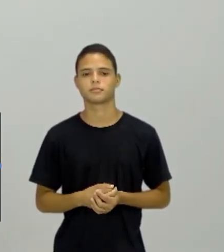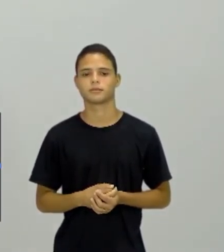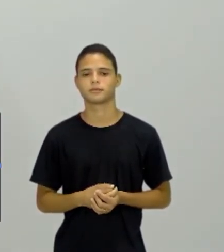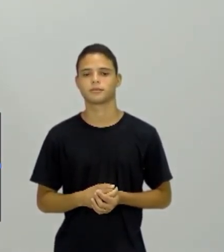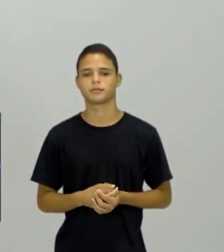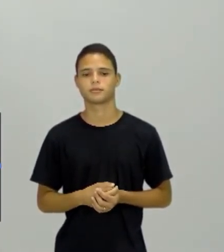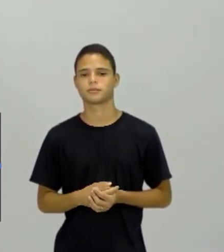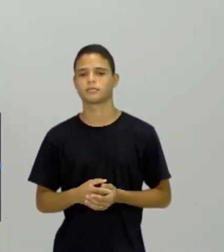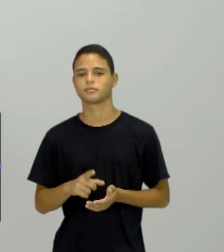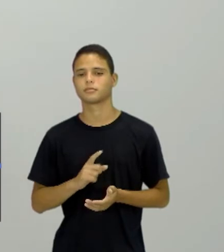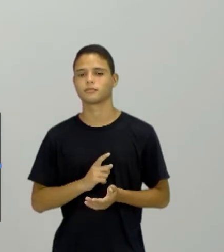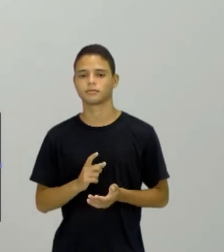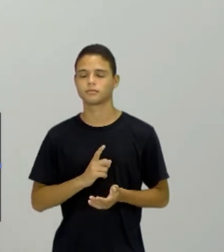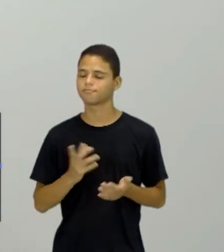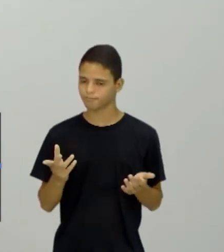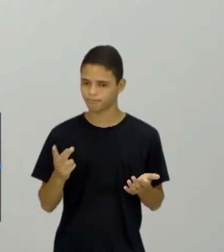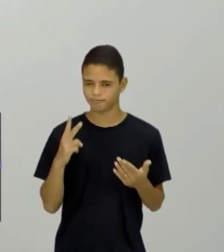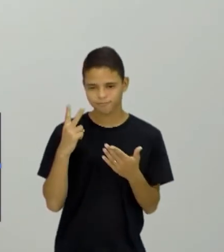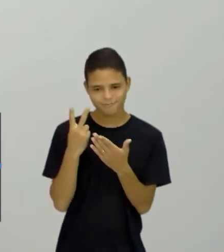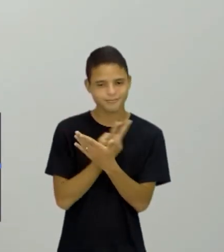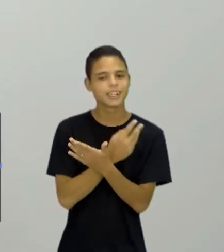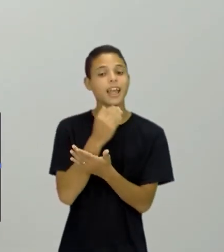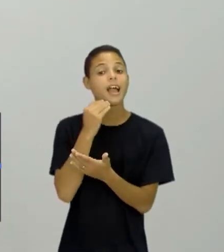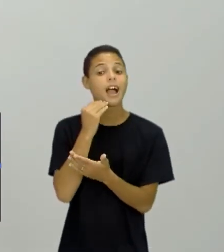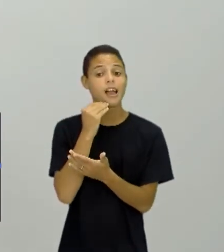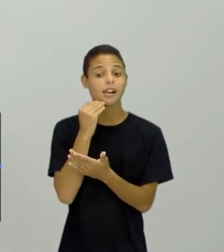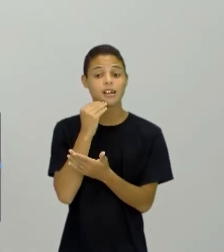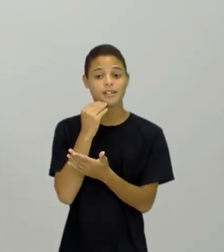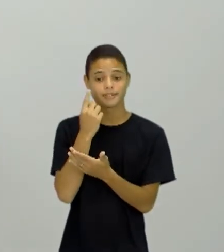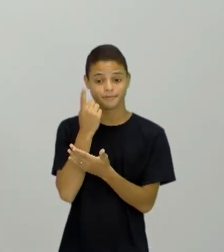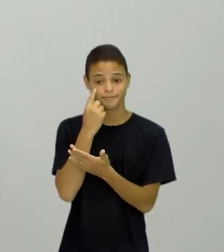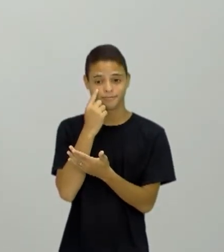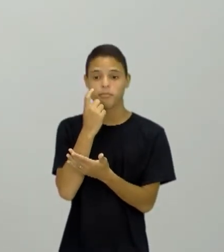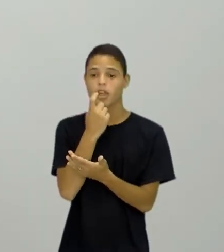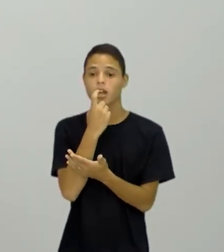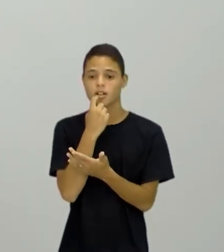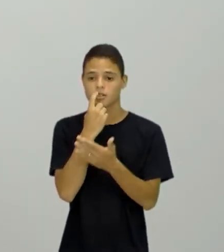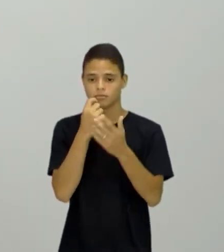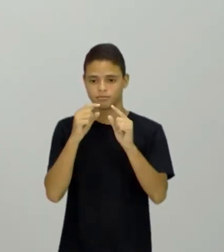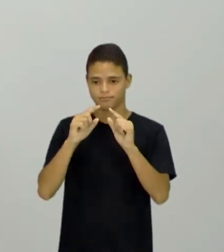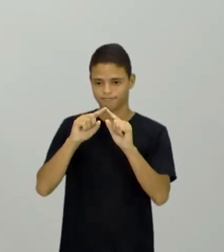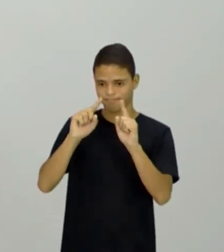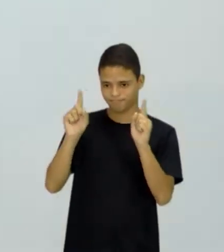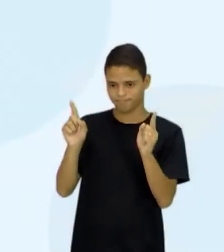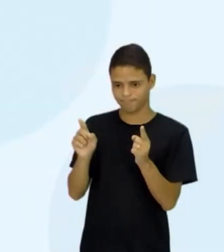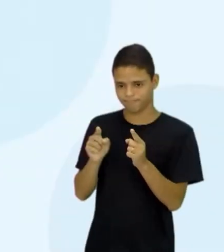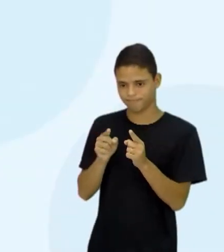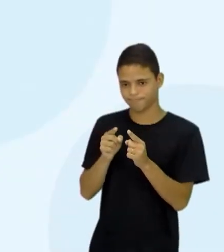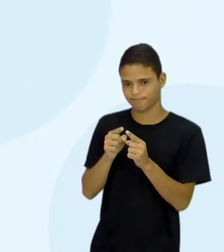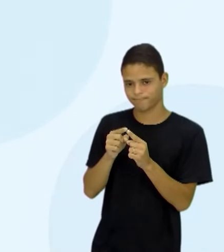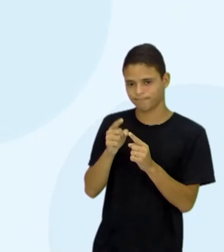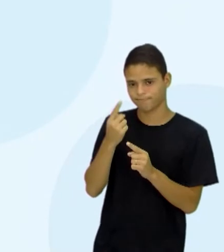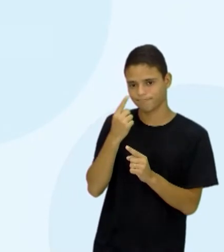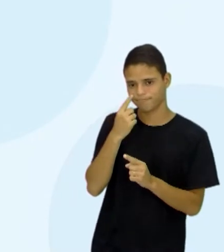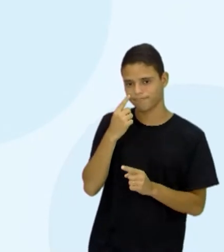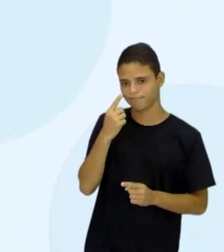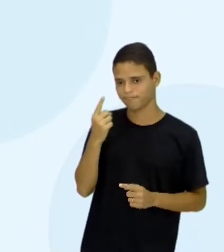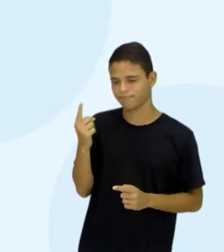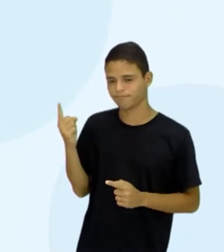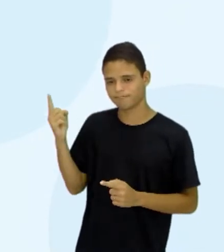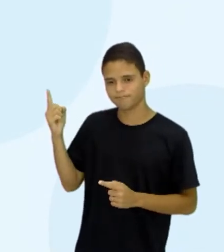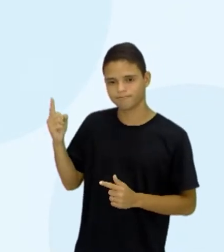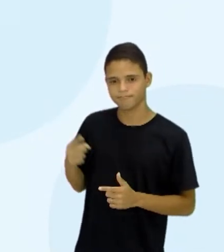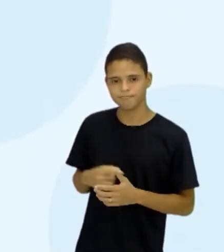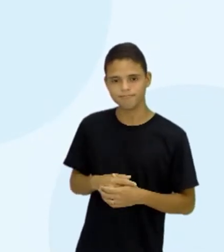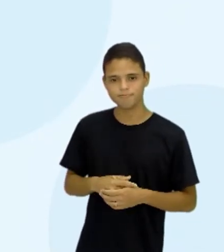na verdade, eu tenho uma saliência. Vamos ver essa saliência de perto. Se você conseguiu ver aí, tá